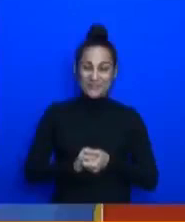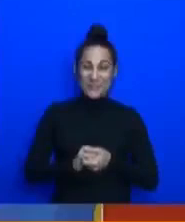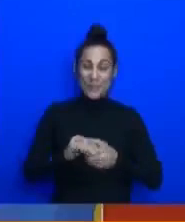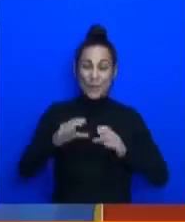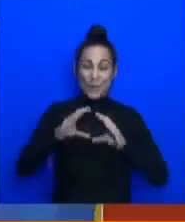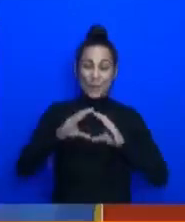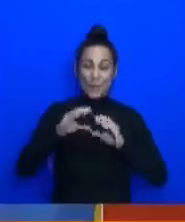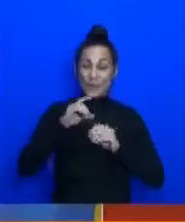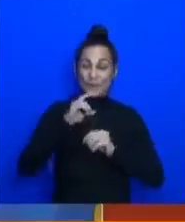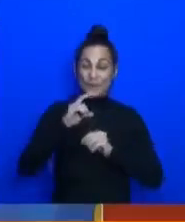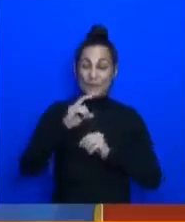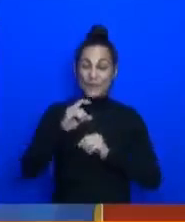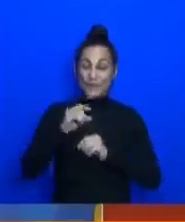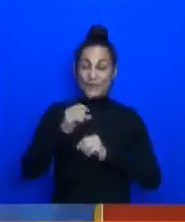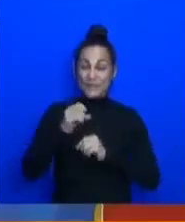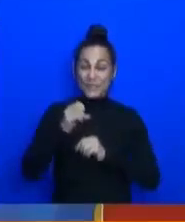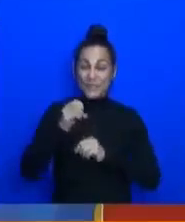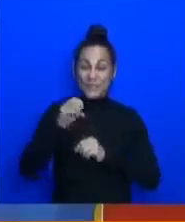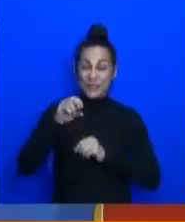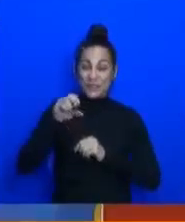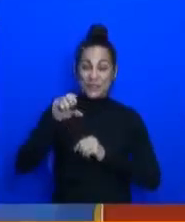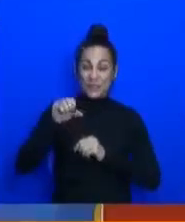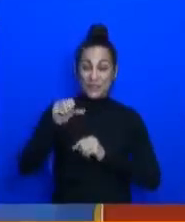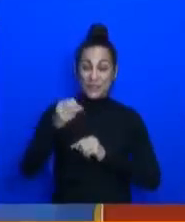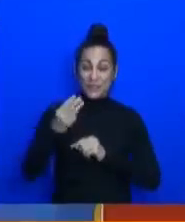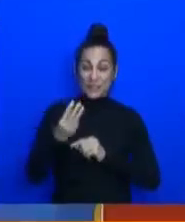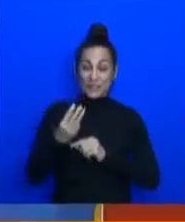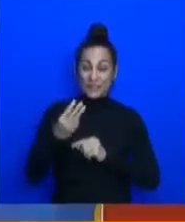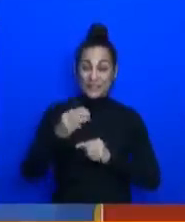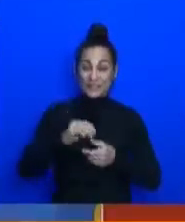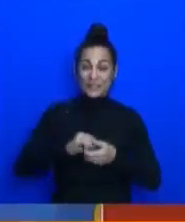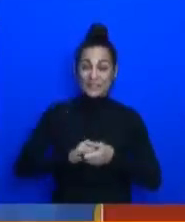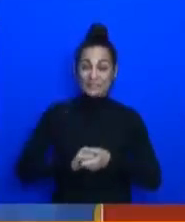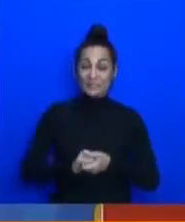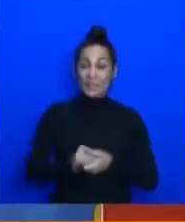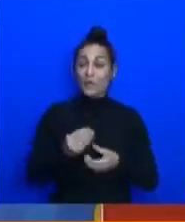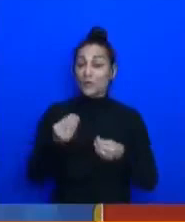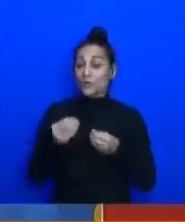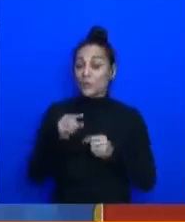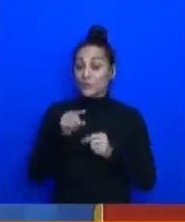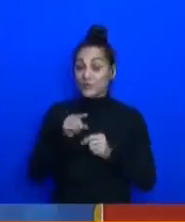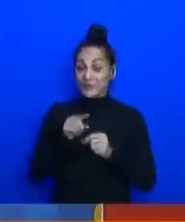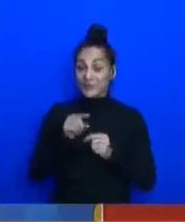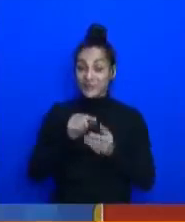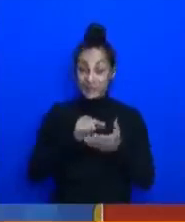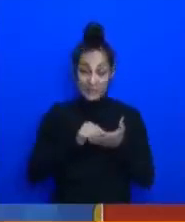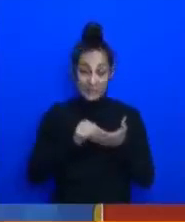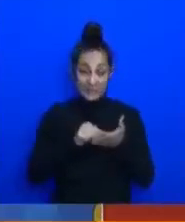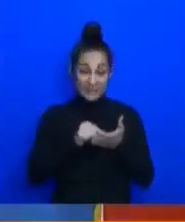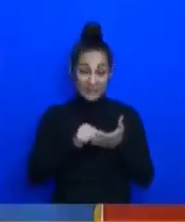Bola verde, 93. Verde, número 93. Como é que você está indo, hein?